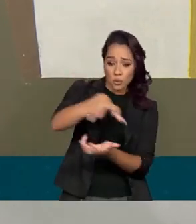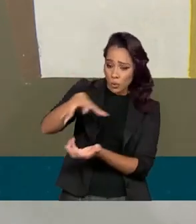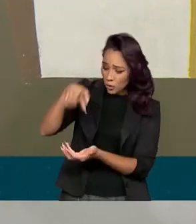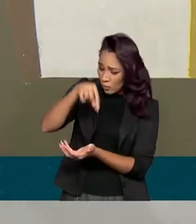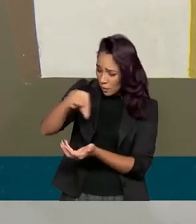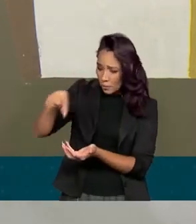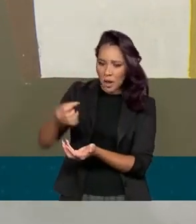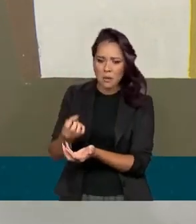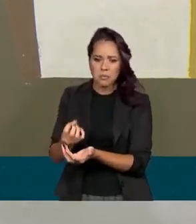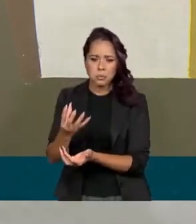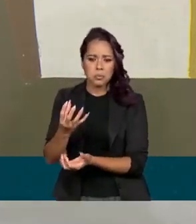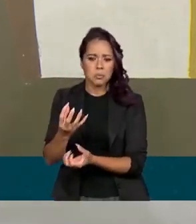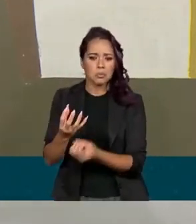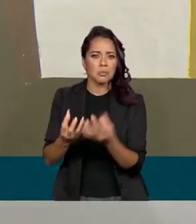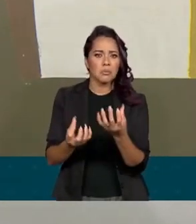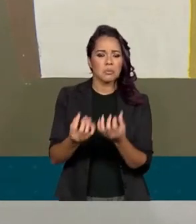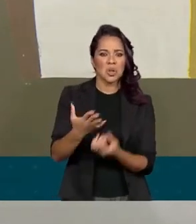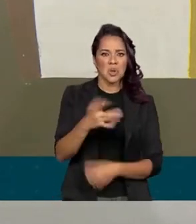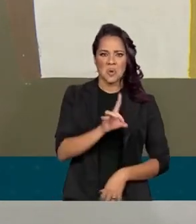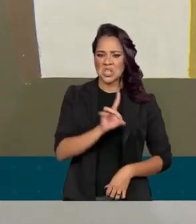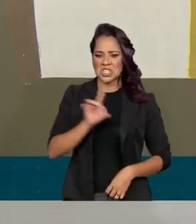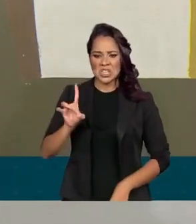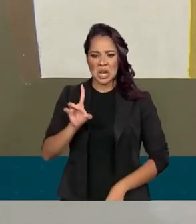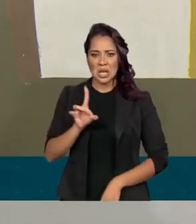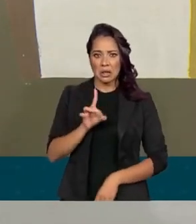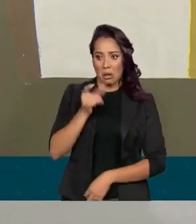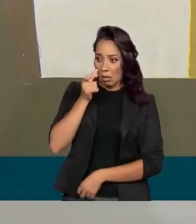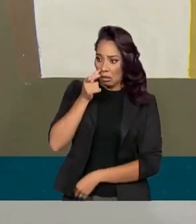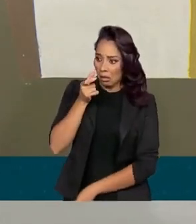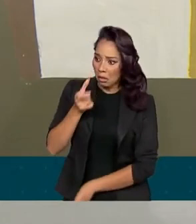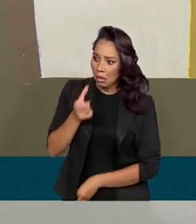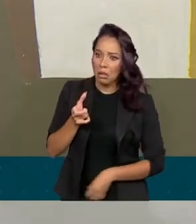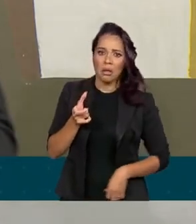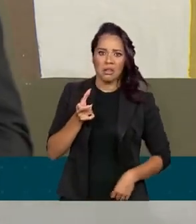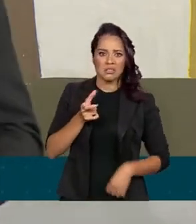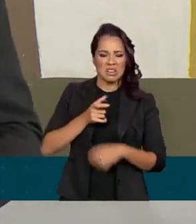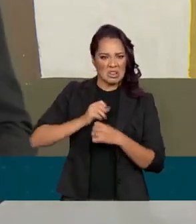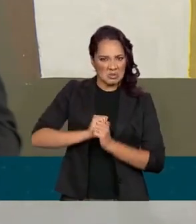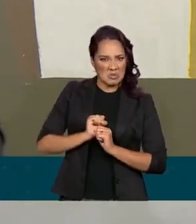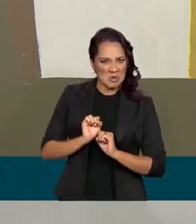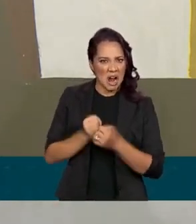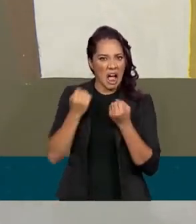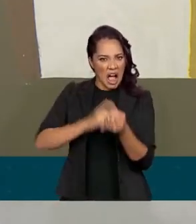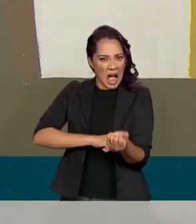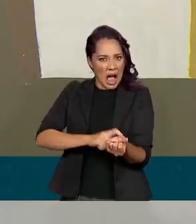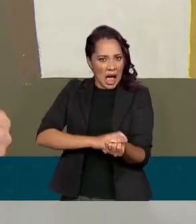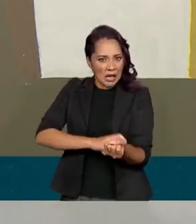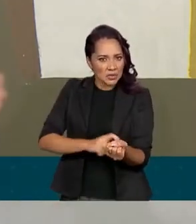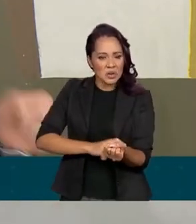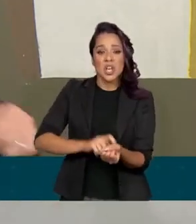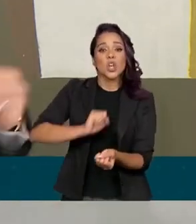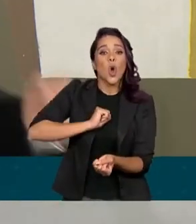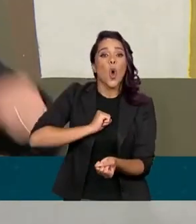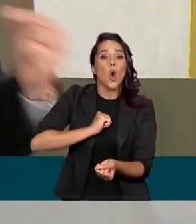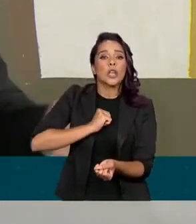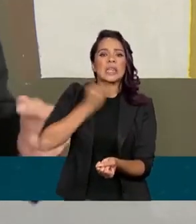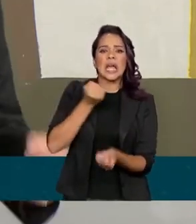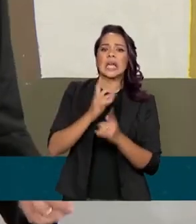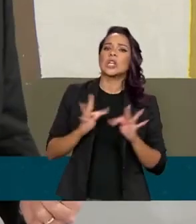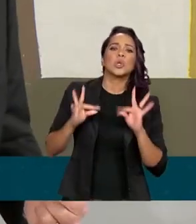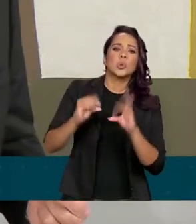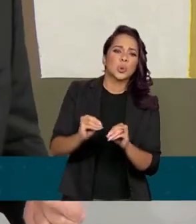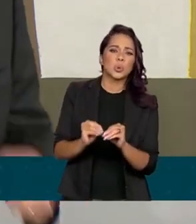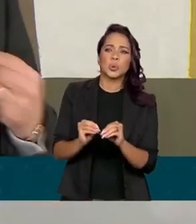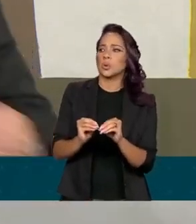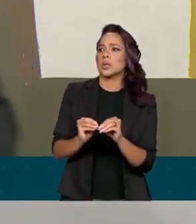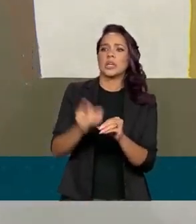o surgimento de uma extrema-direita fanática, raivosa, que odeia tudo aquilo